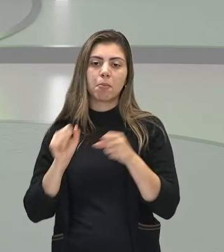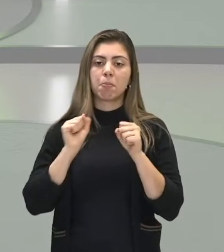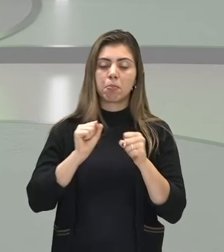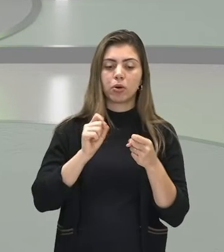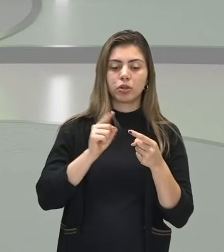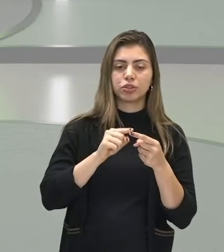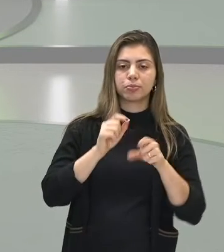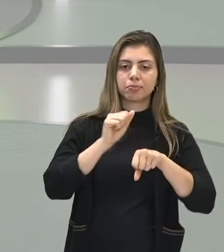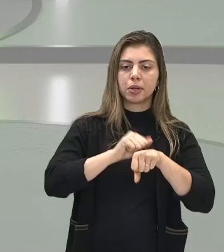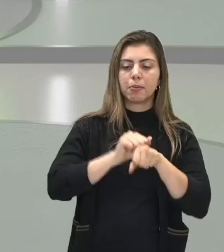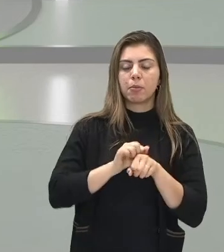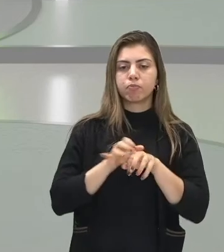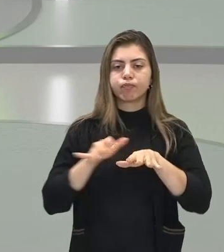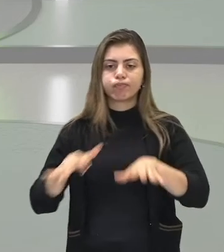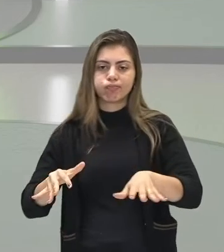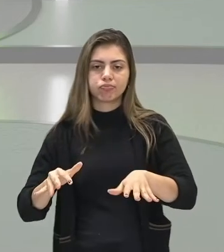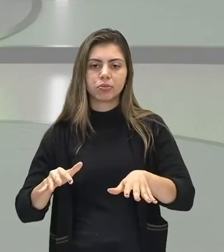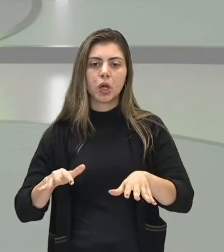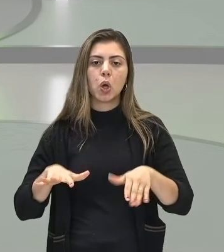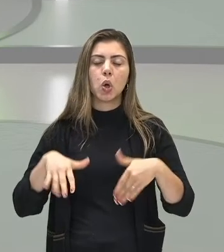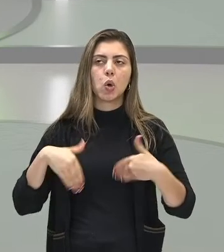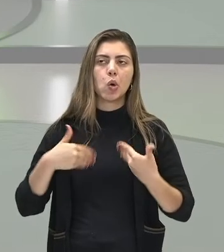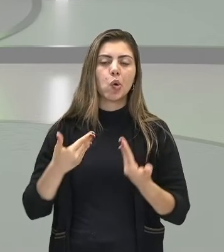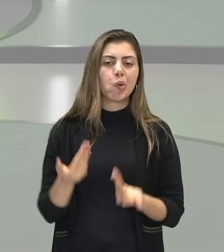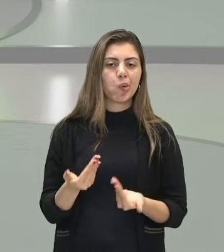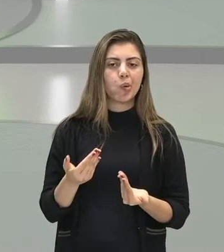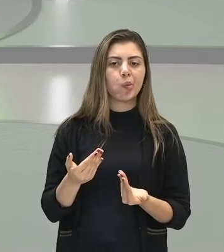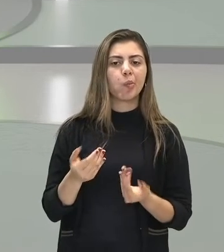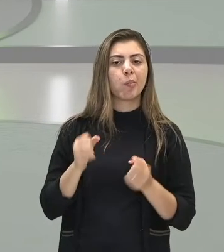fusão, pode ocorrer aí uma